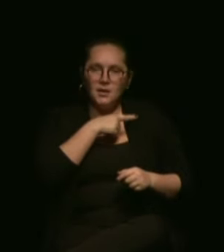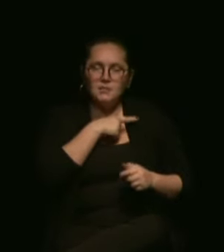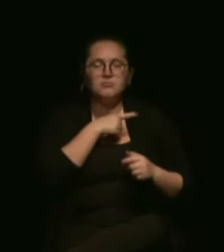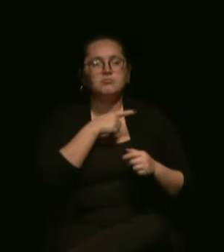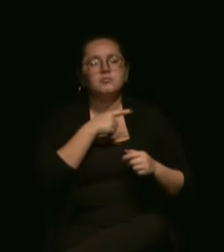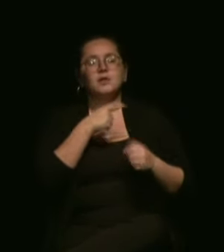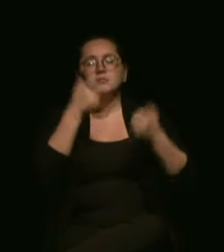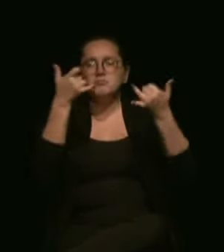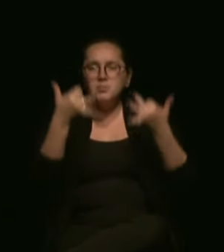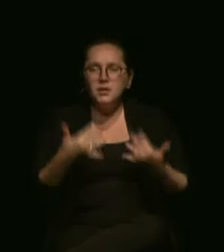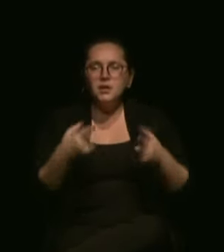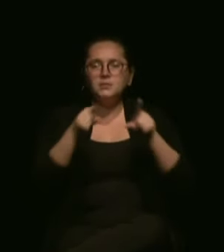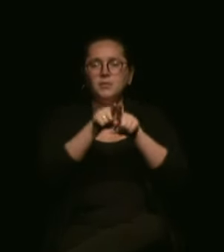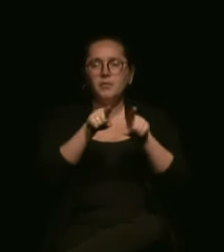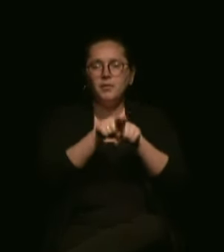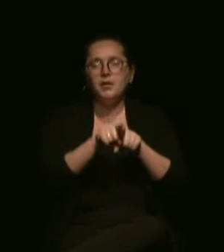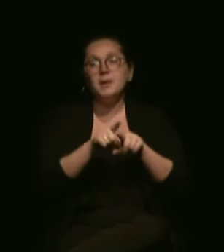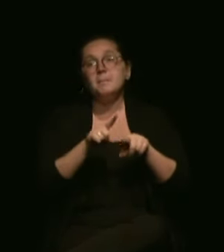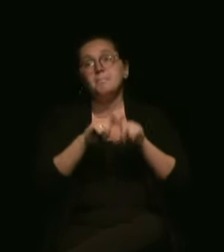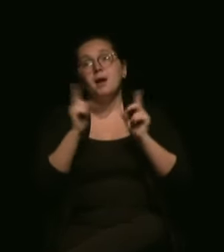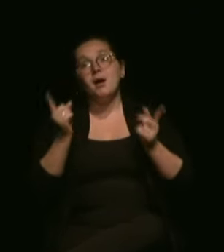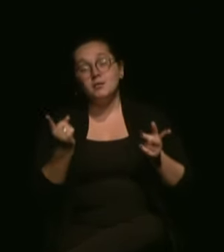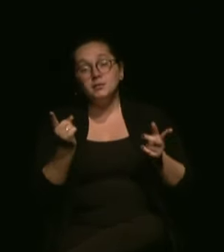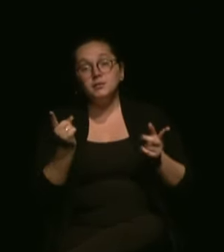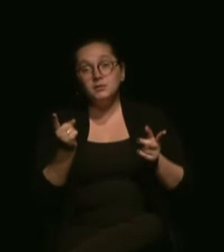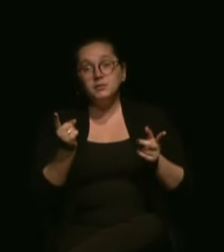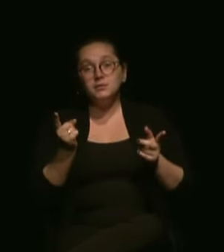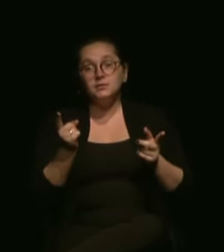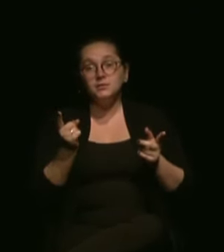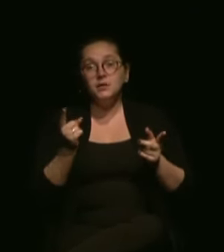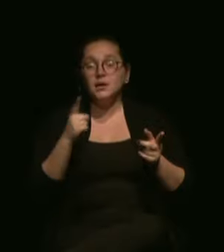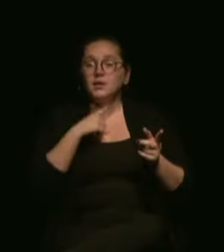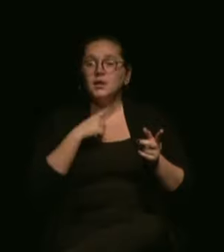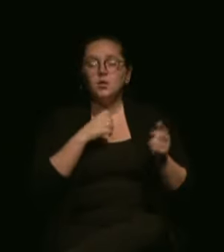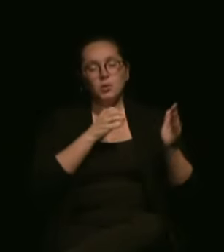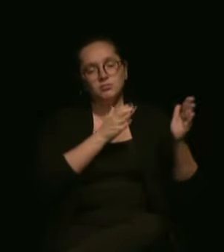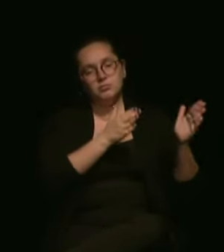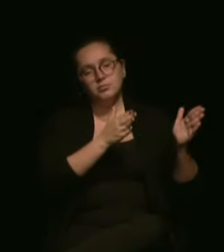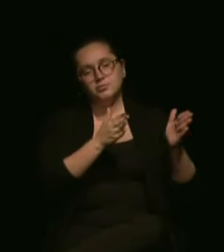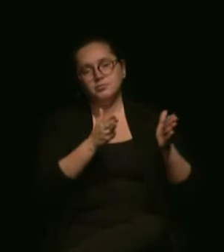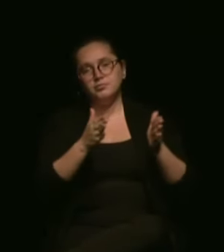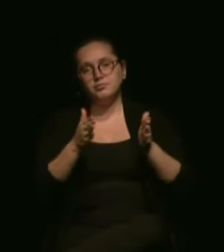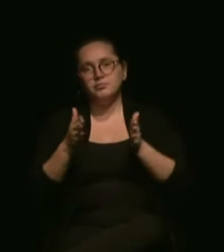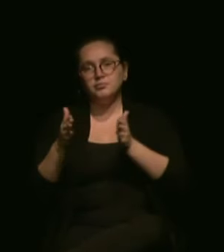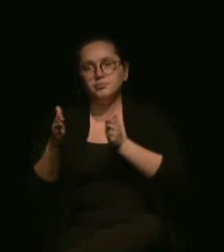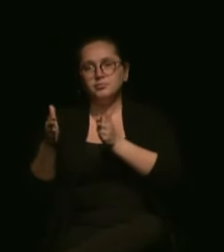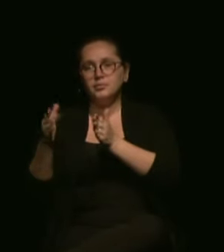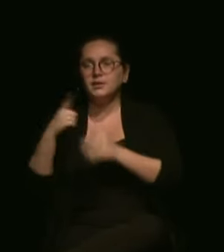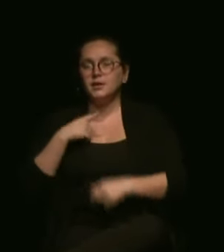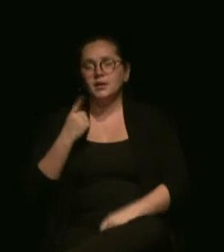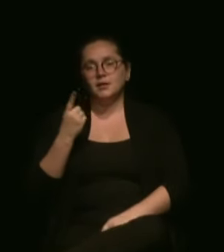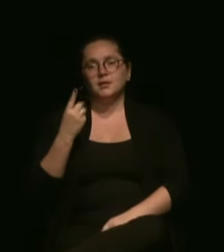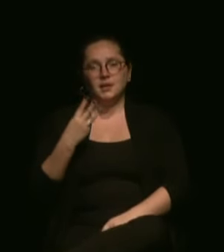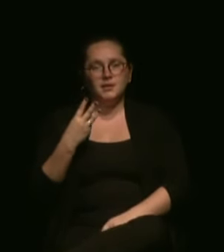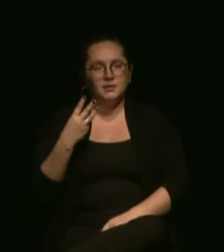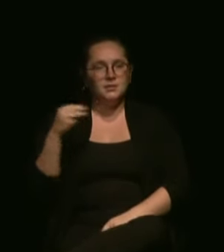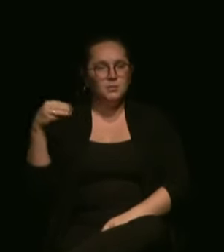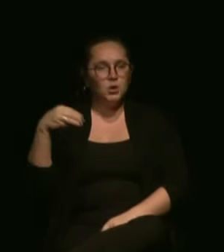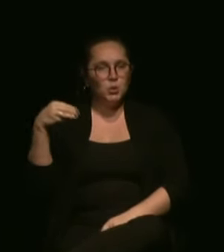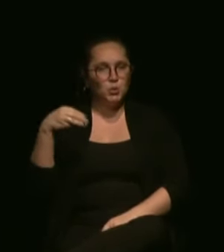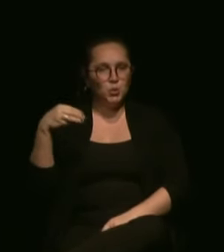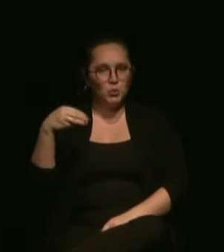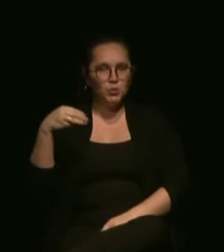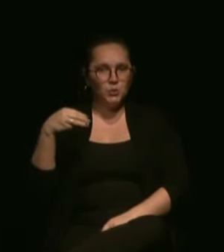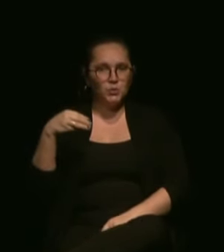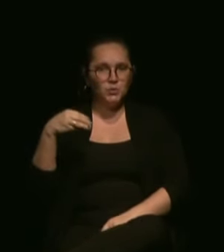falam, etc. e tal. Mas, às tantas, aparece uma sequência, que é uma sequência de 3 minutos e